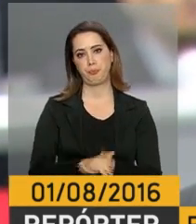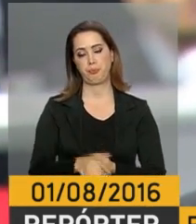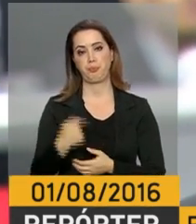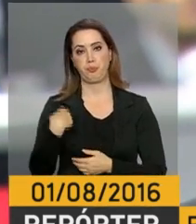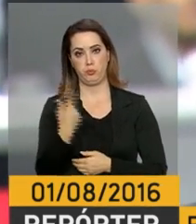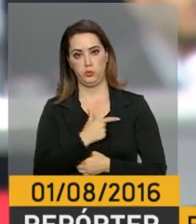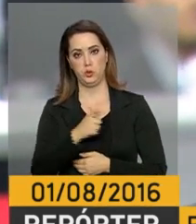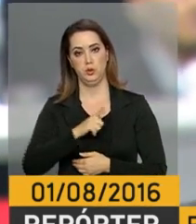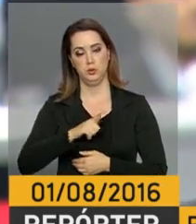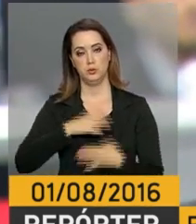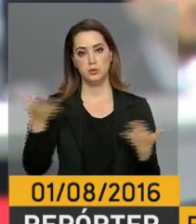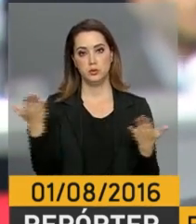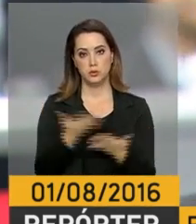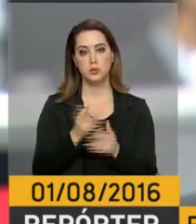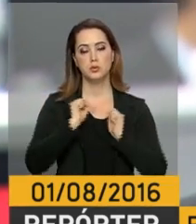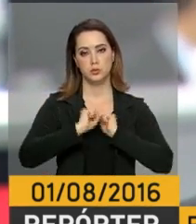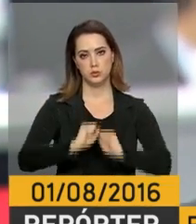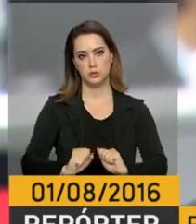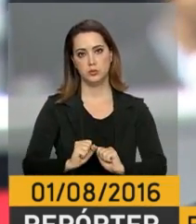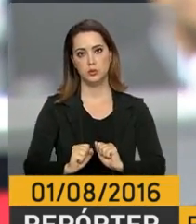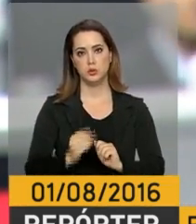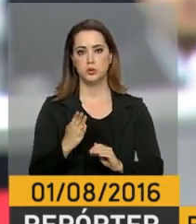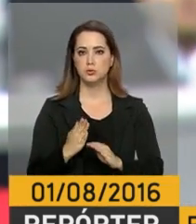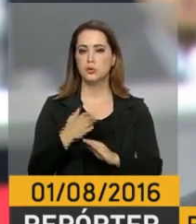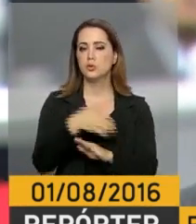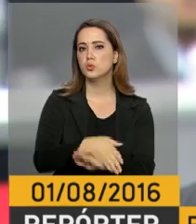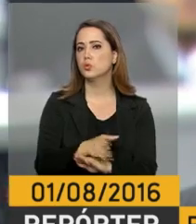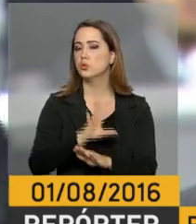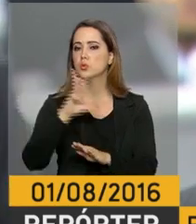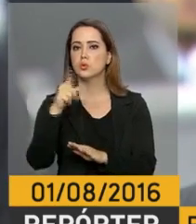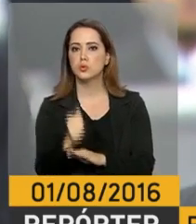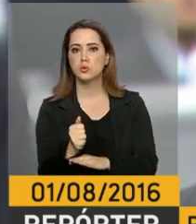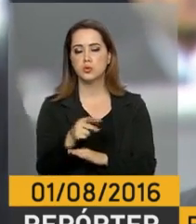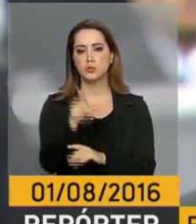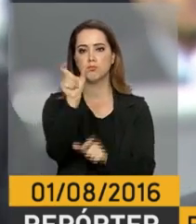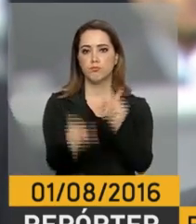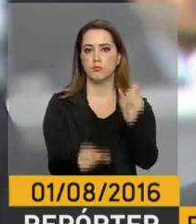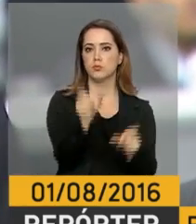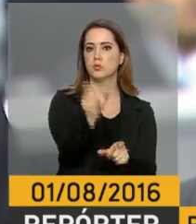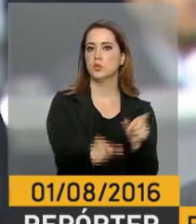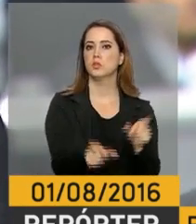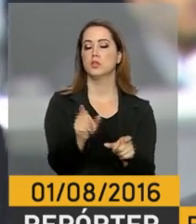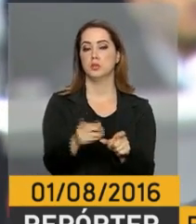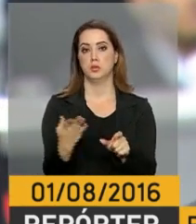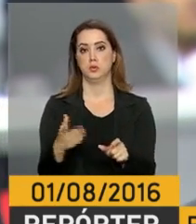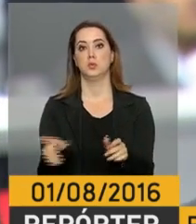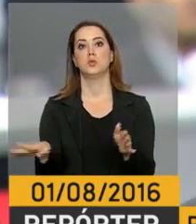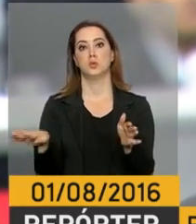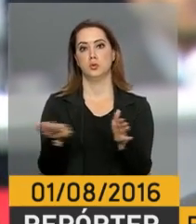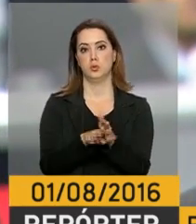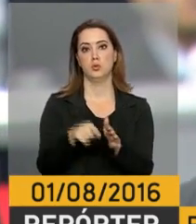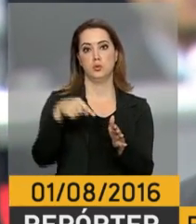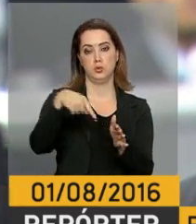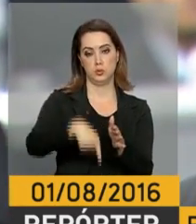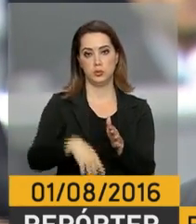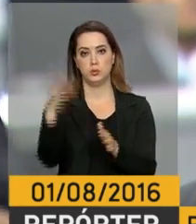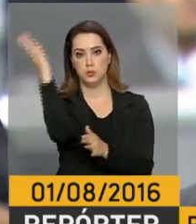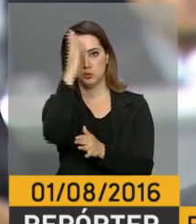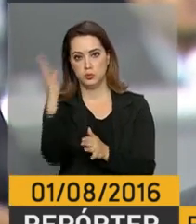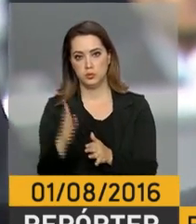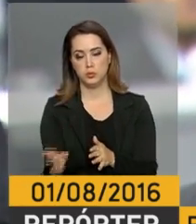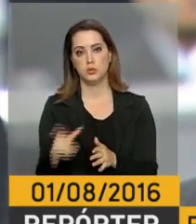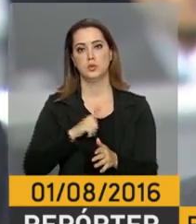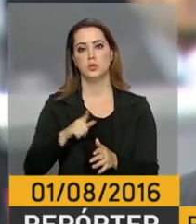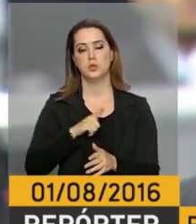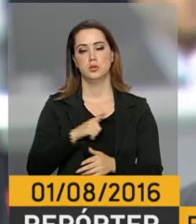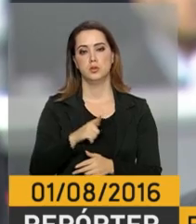a possibilidade de acesso a todas as pessoas que embarcam para o Brasil. Nós temos